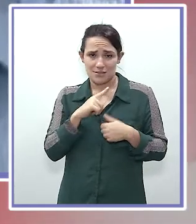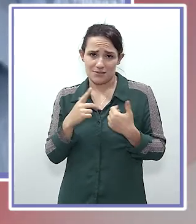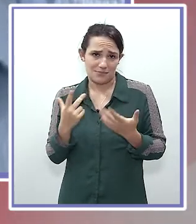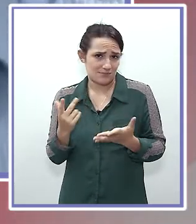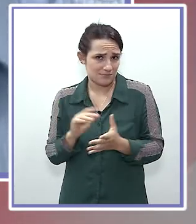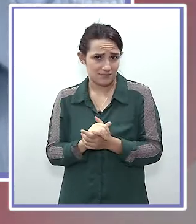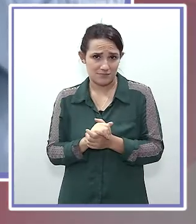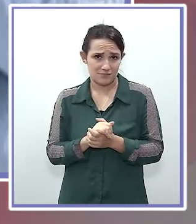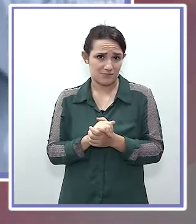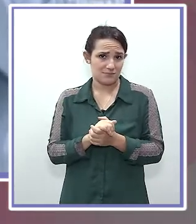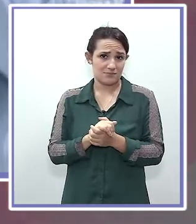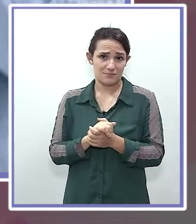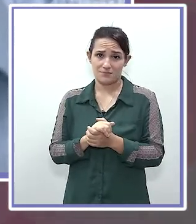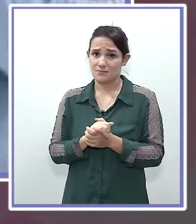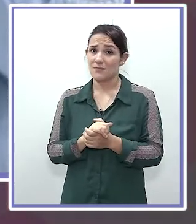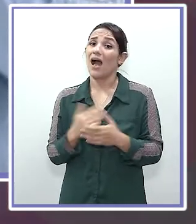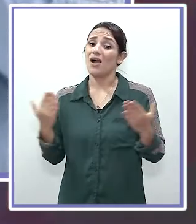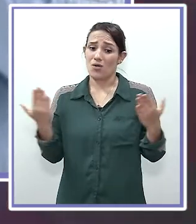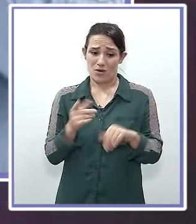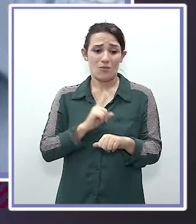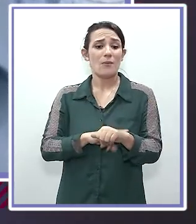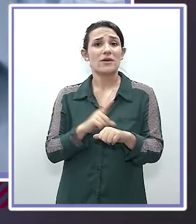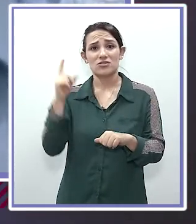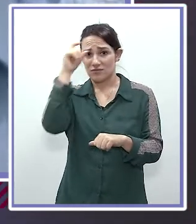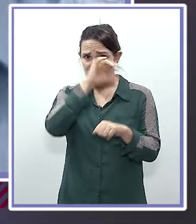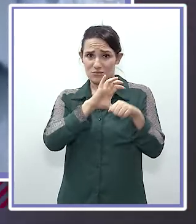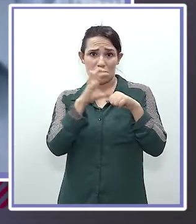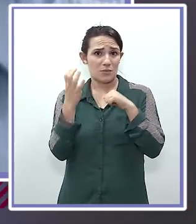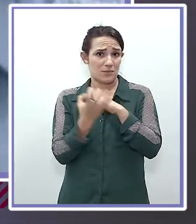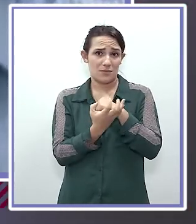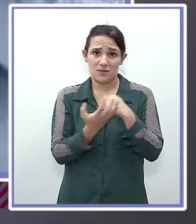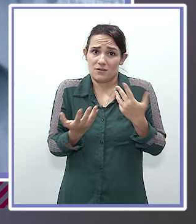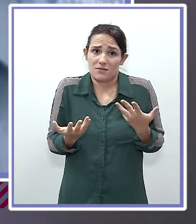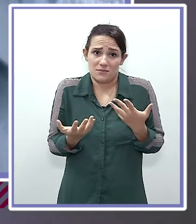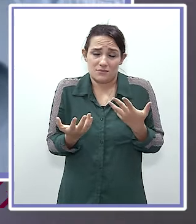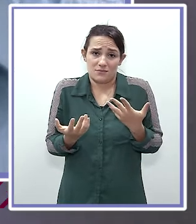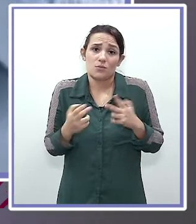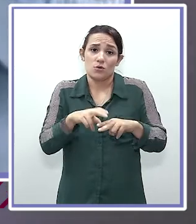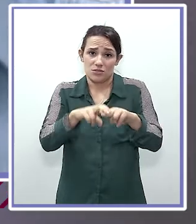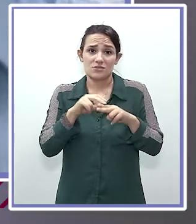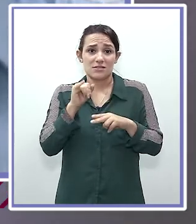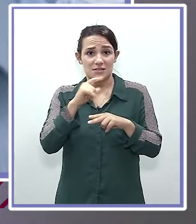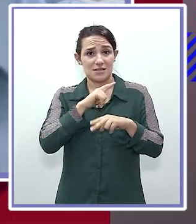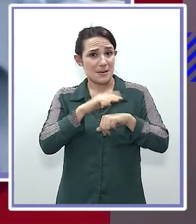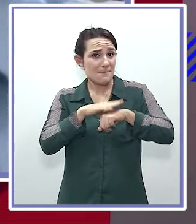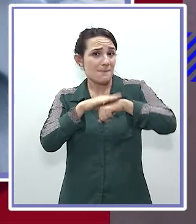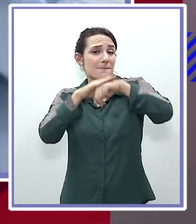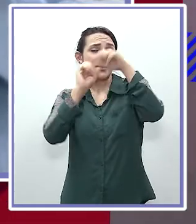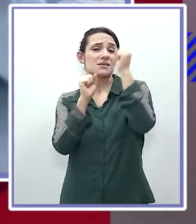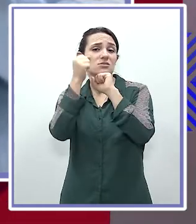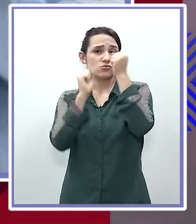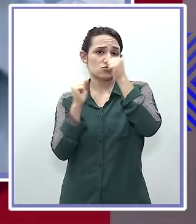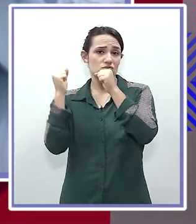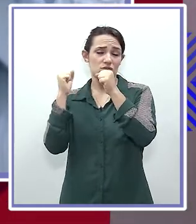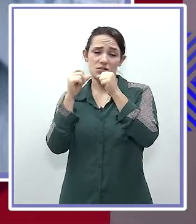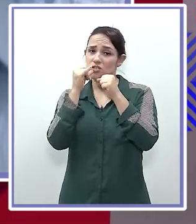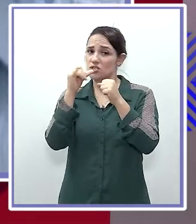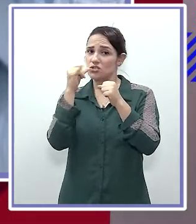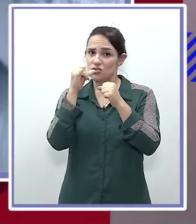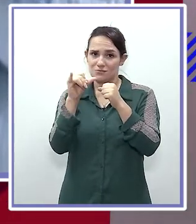nós precisamos, a gente está vivendo aí uma fase difícil, então a gente percebe que quanto mais usinas nós tivermos à nossa